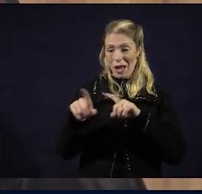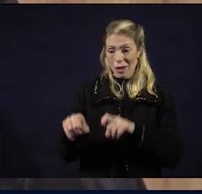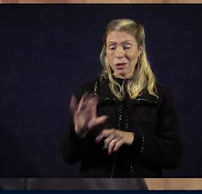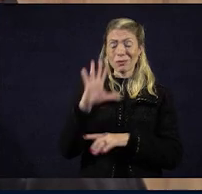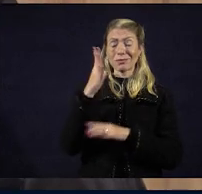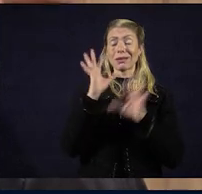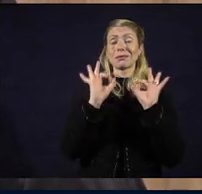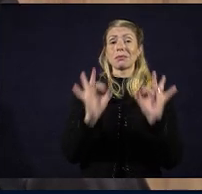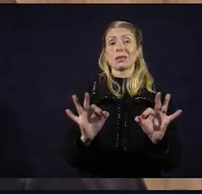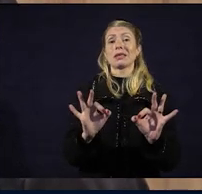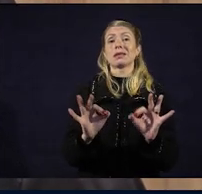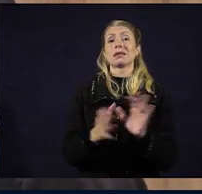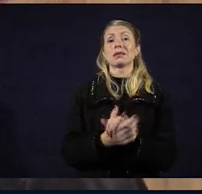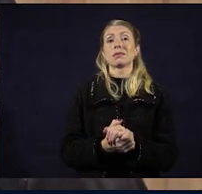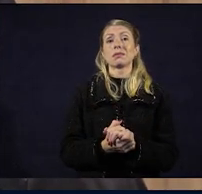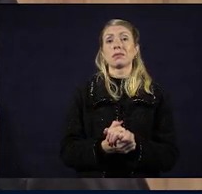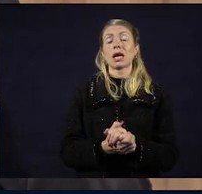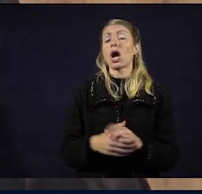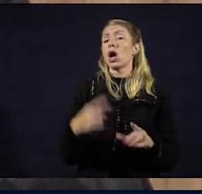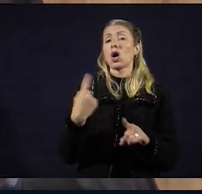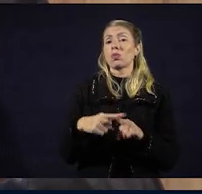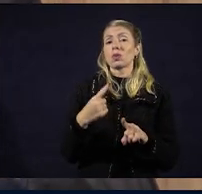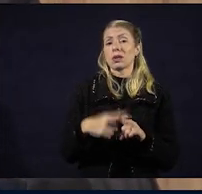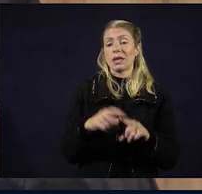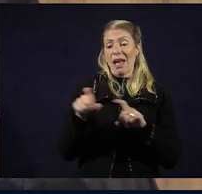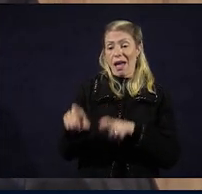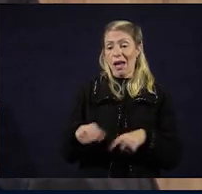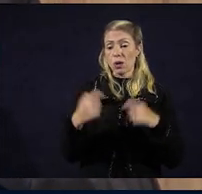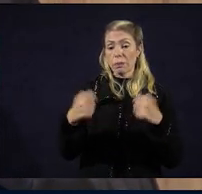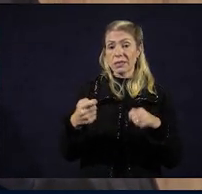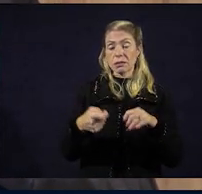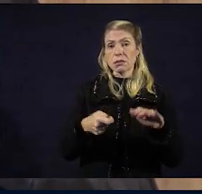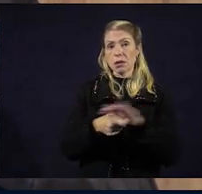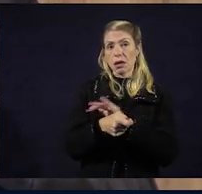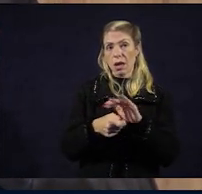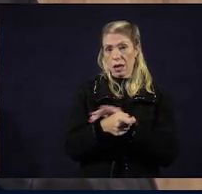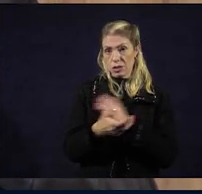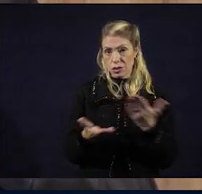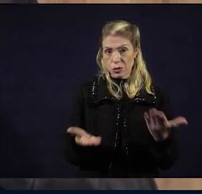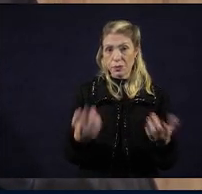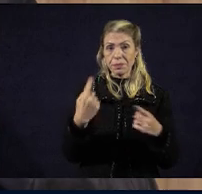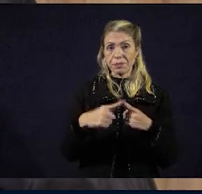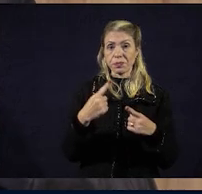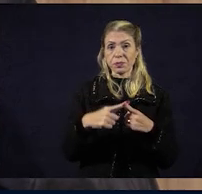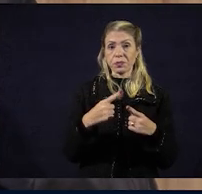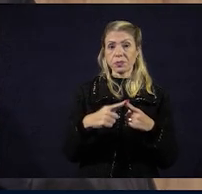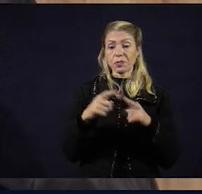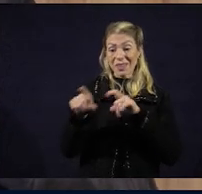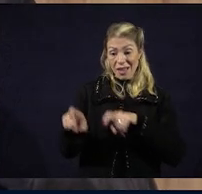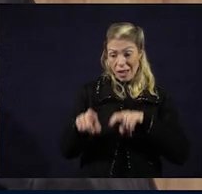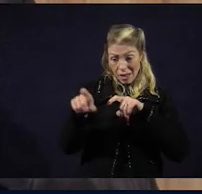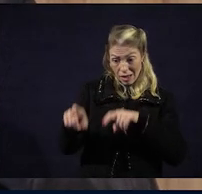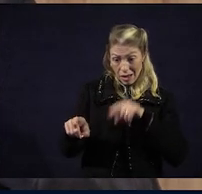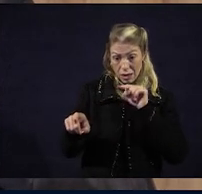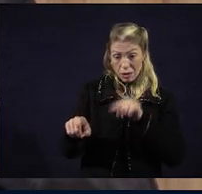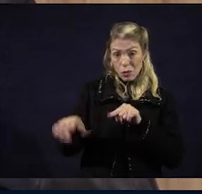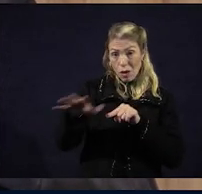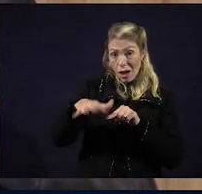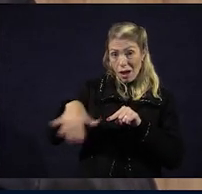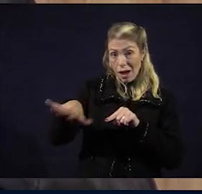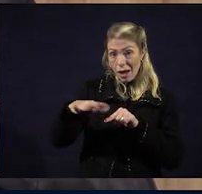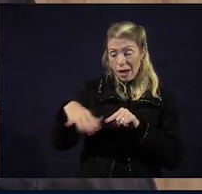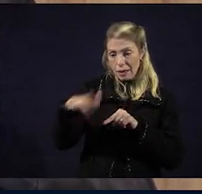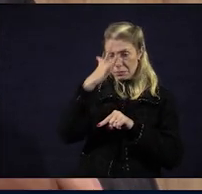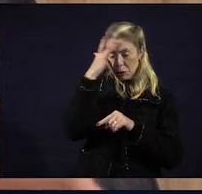que que o Agro precisa de muito normalmente muito crédito porque geralmente o Agro ele é uma ele é um setor que o produtor